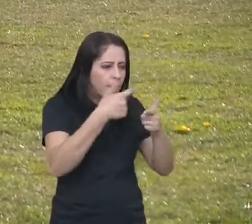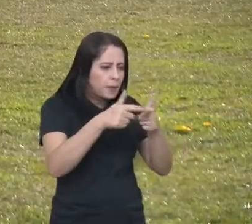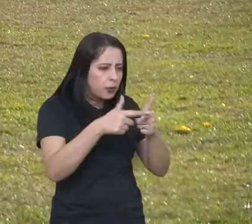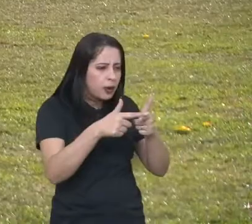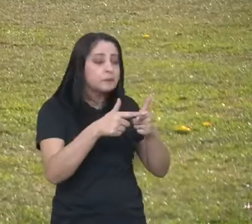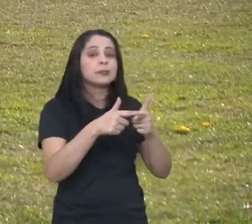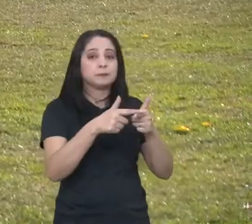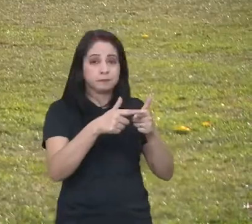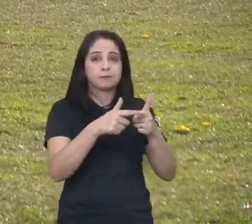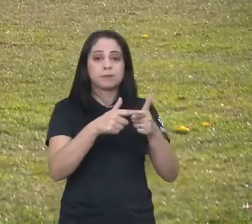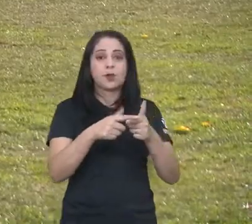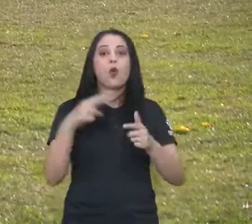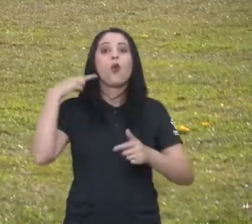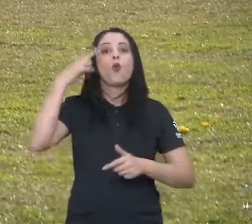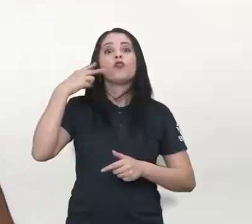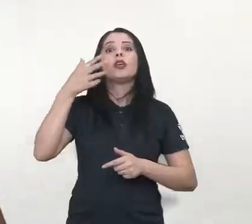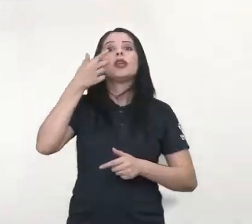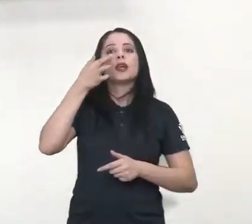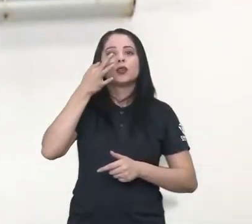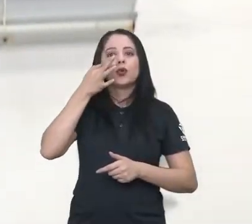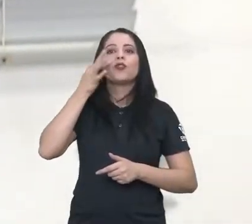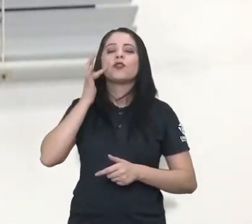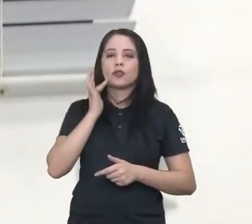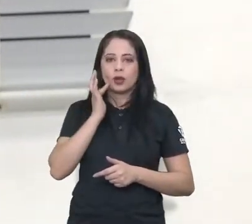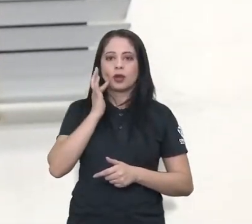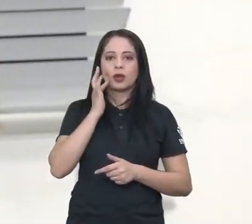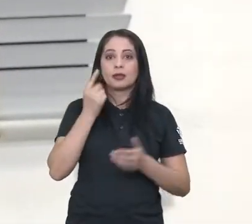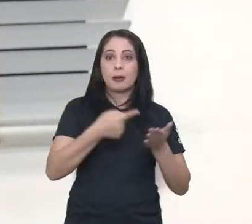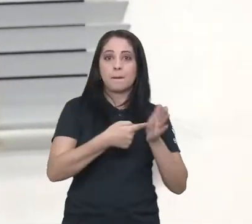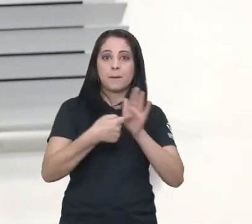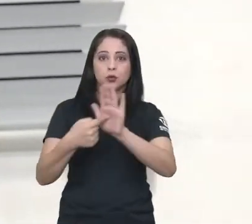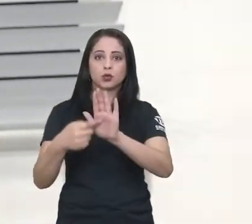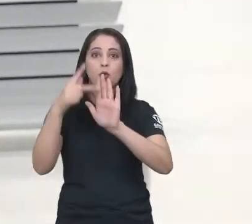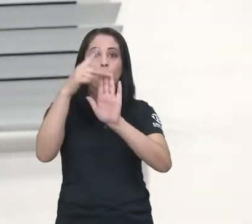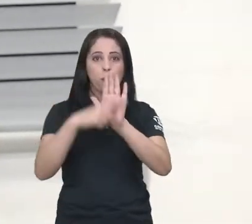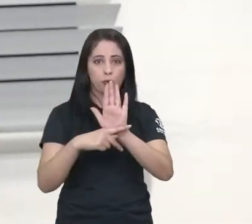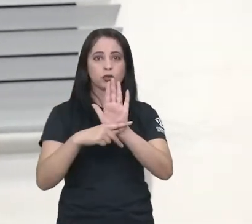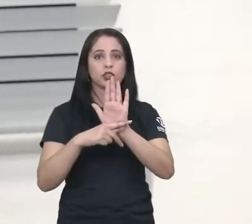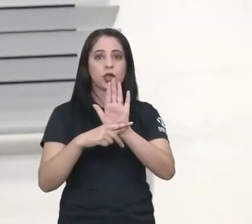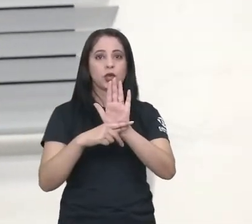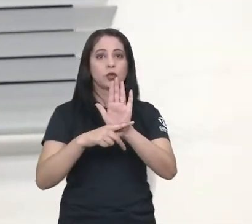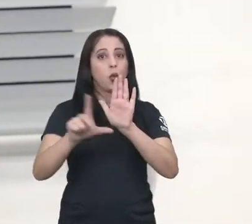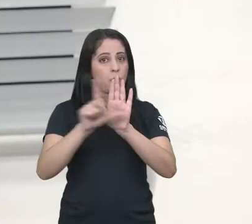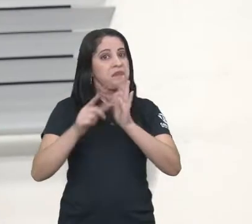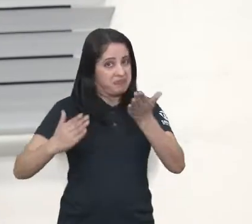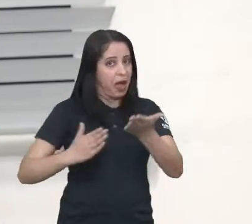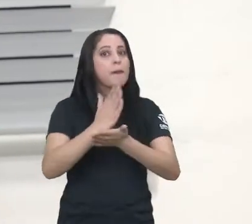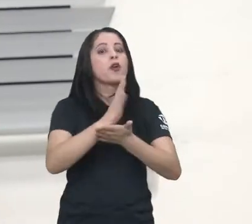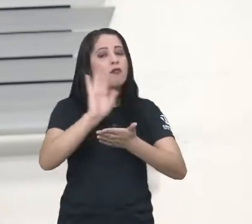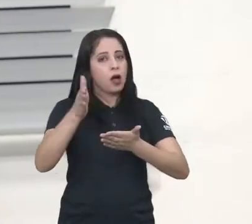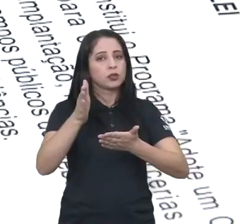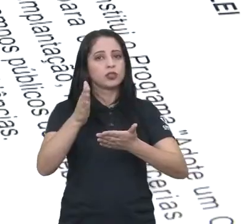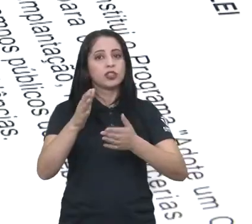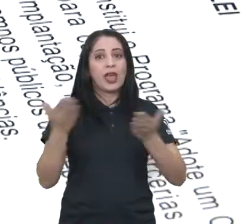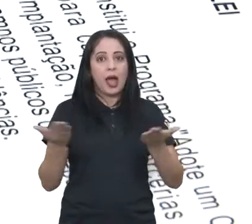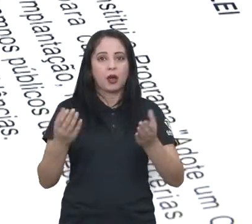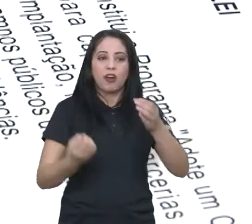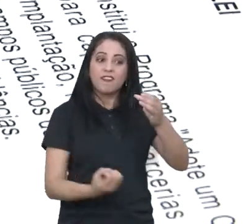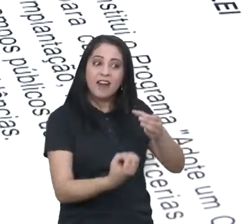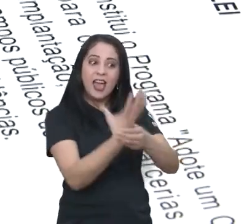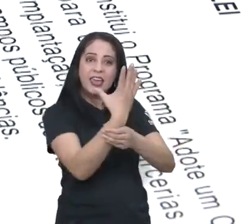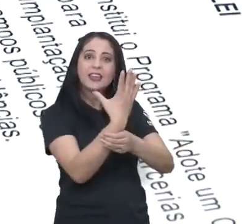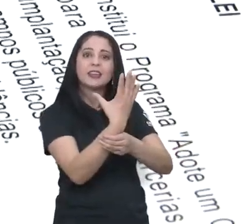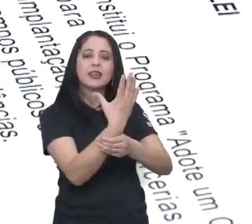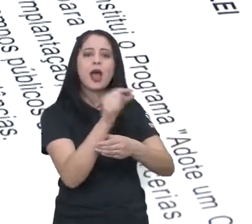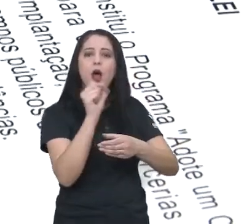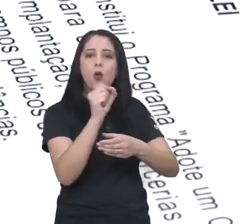campos públicos de futebol da cidade, o vereador Fabião Zagueiro apresentou um projeto de lei aprovado pela Câmara que vai criar em